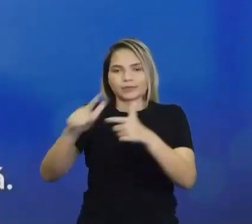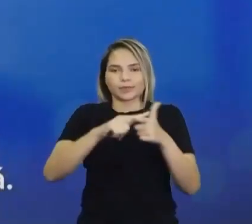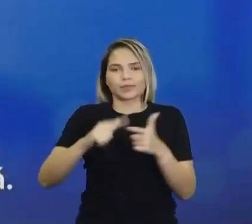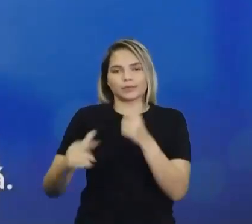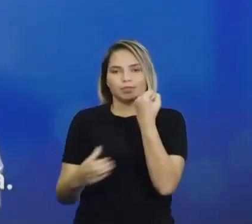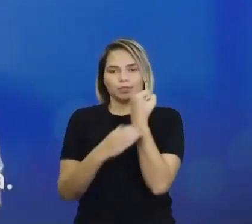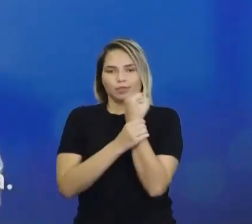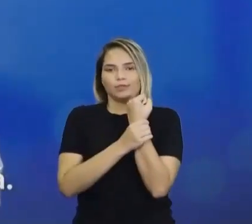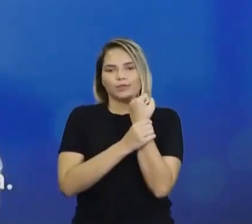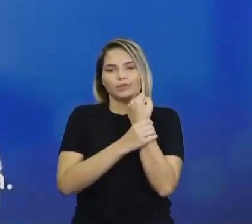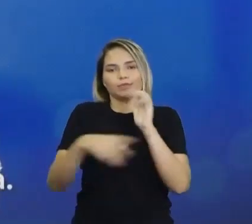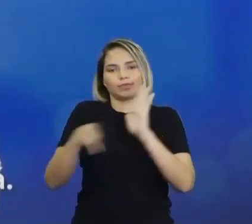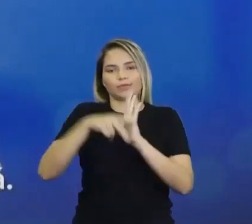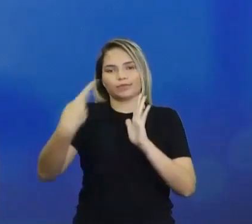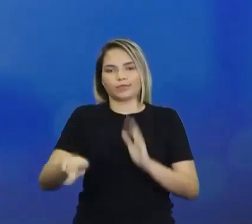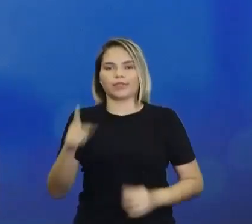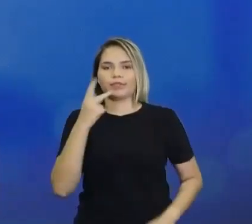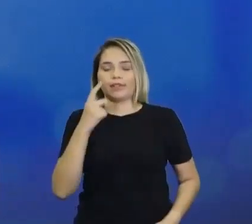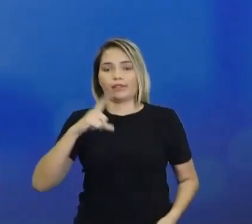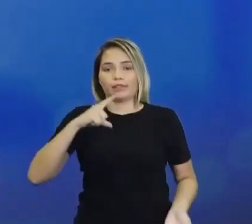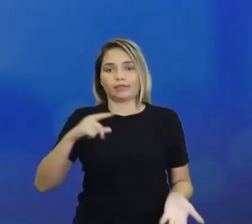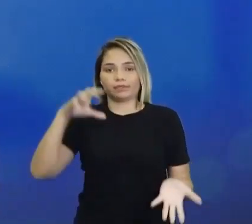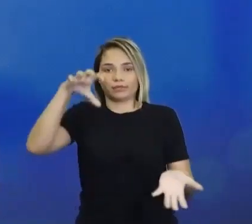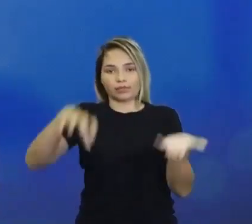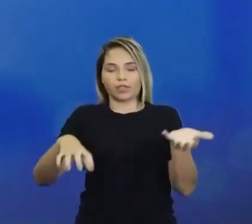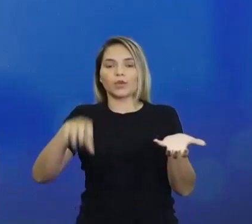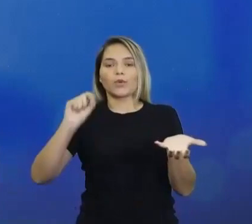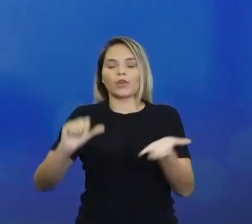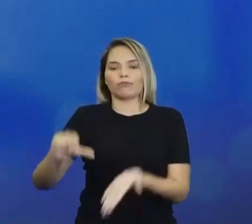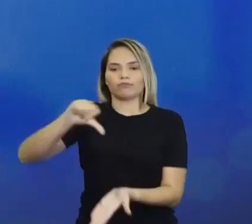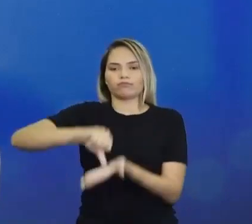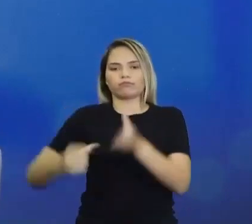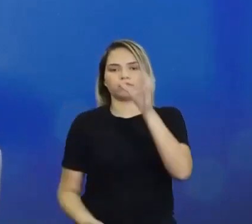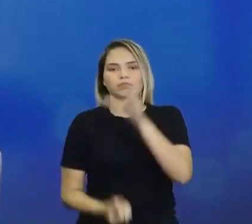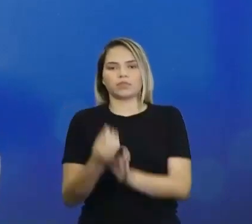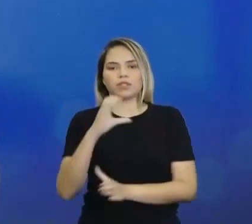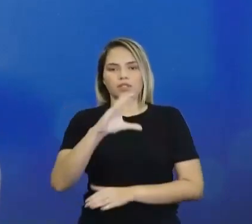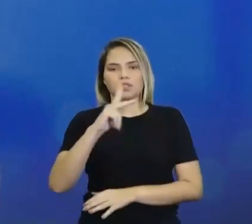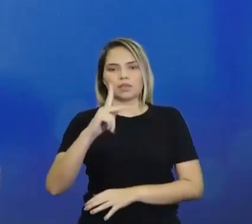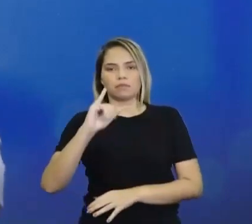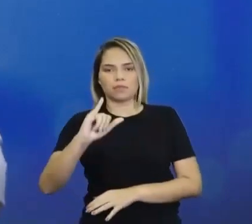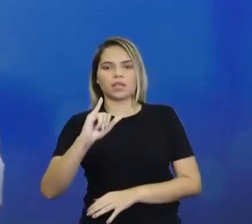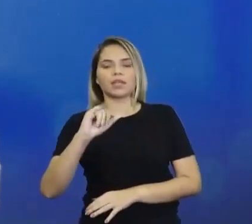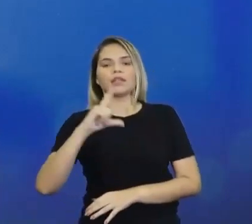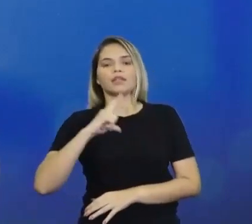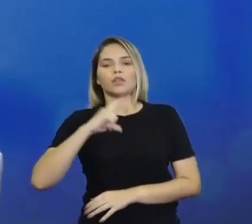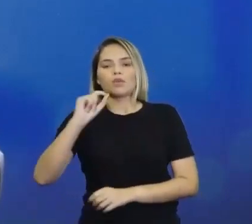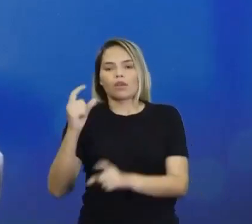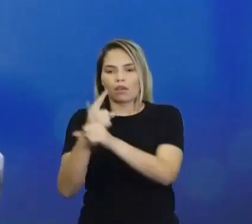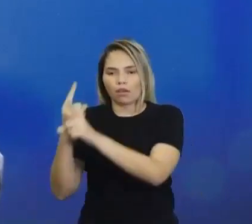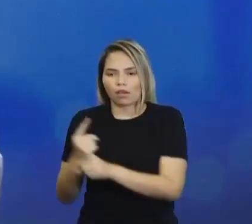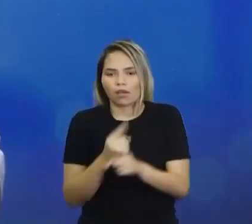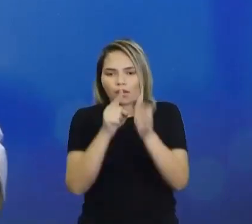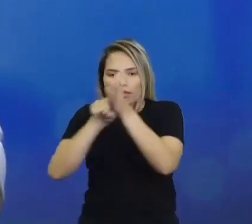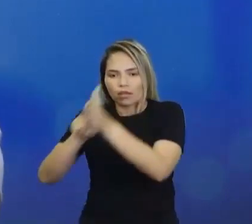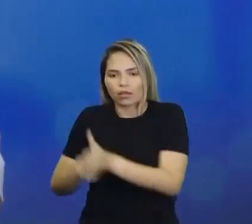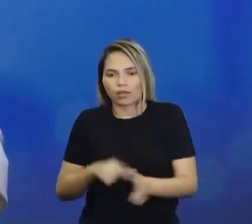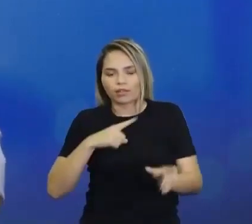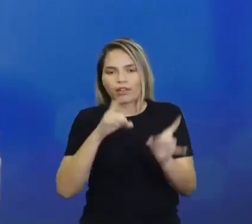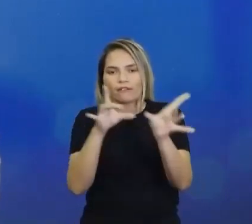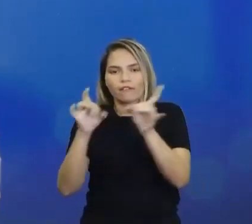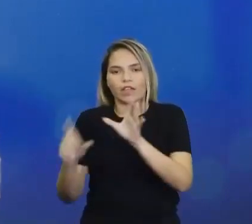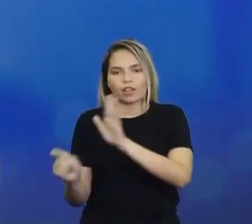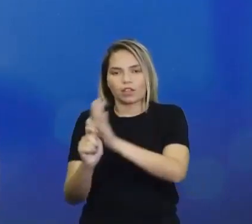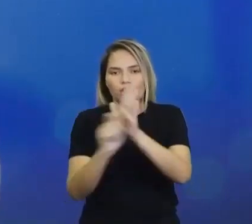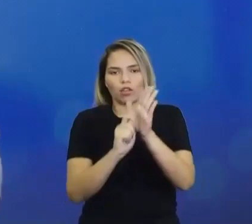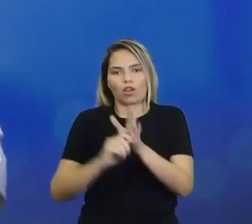Infelizmente, vivemos um caos na segurança pública do Ceará. Na Câmara dos Deputados, vamos trabalhar pela instalação da CPI do narcotráfico, para identificar políticos